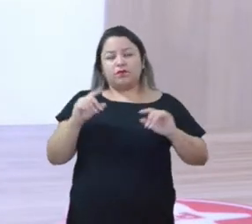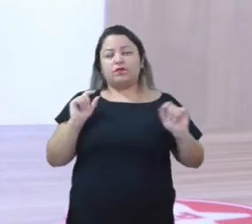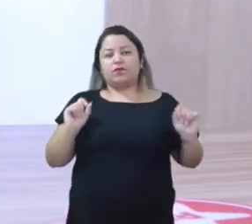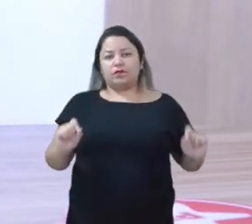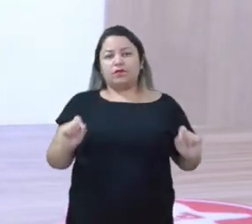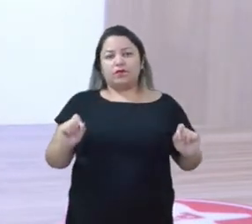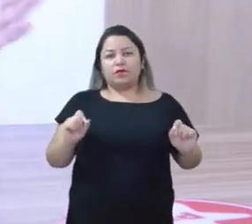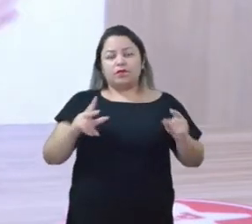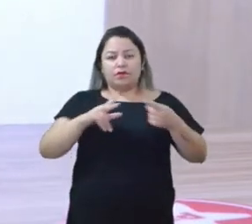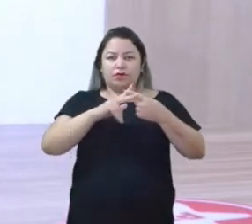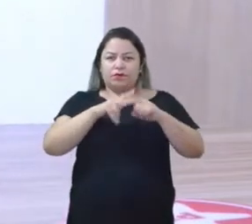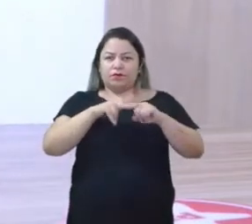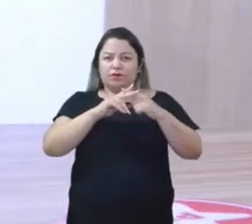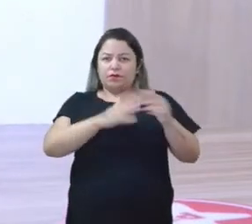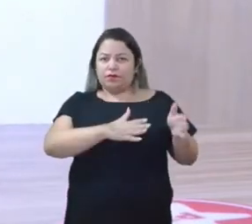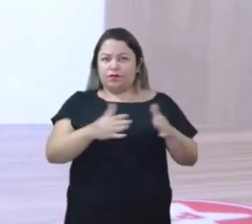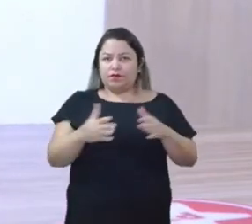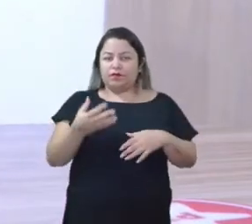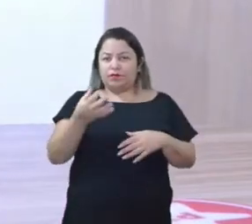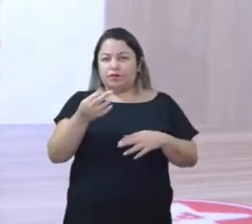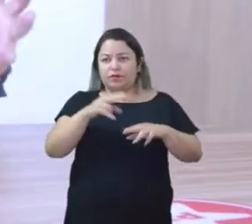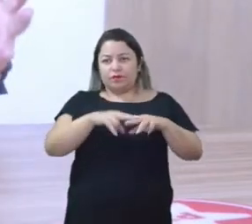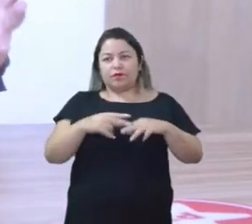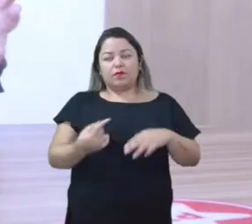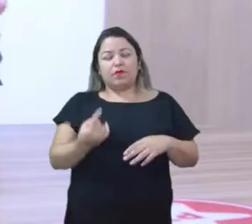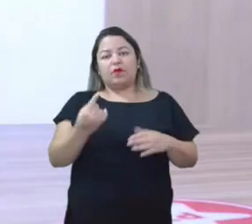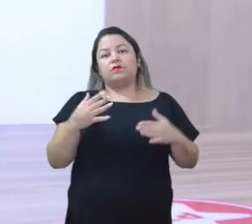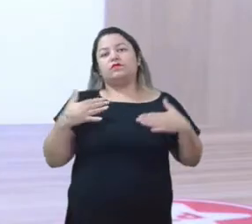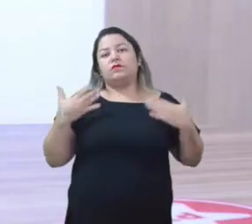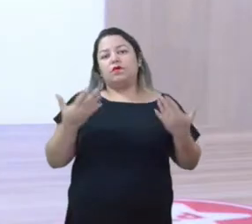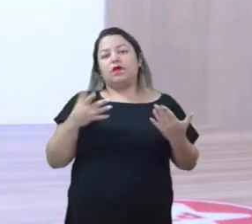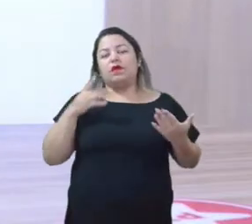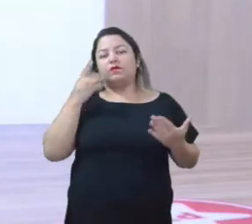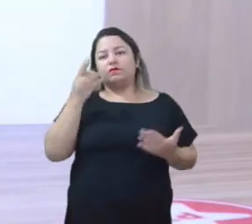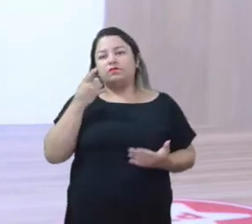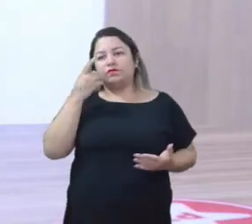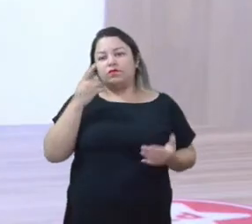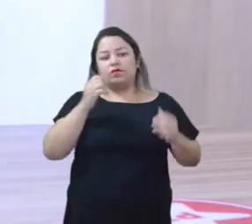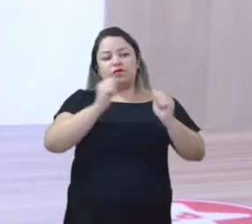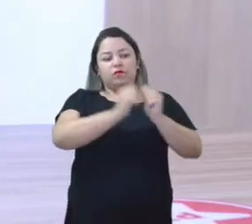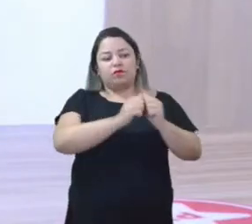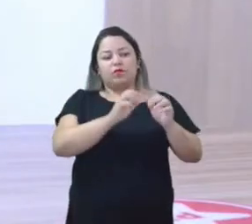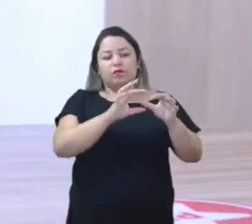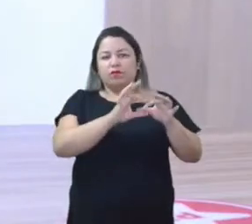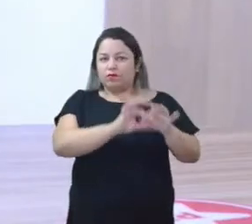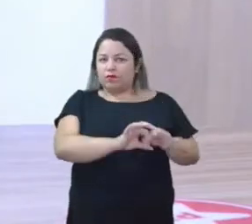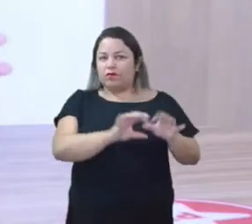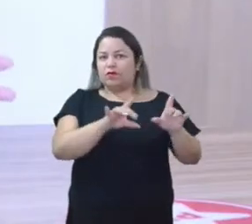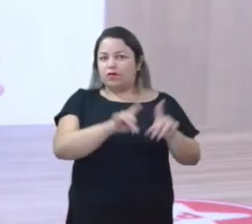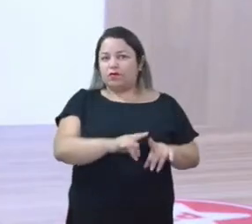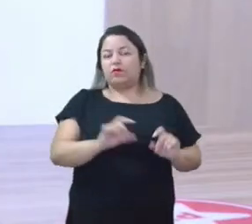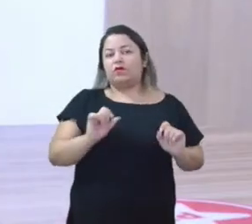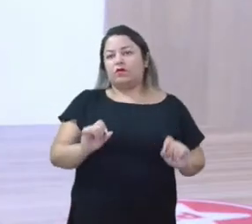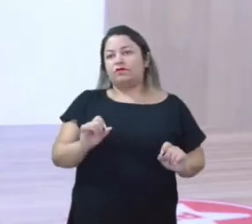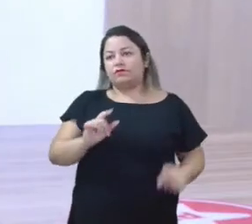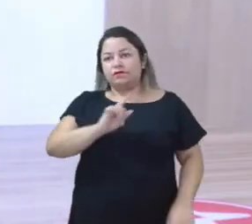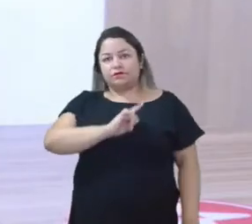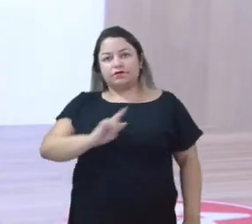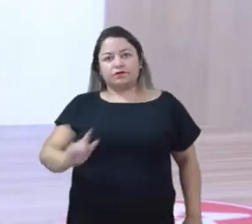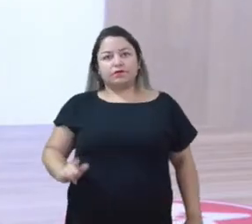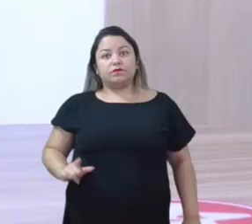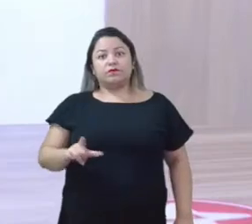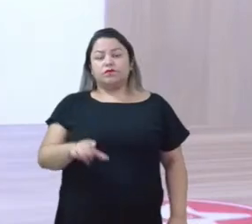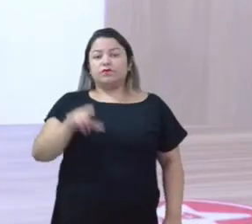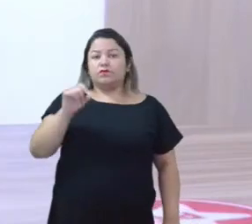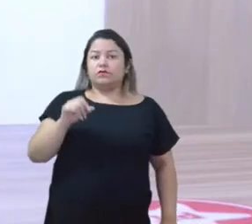a alteração da escala 6x1. Então, a deputada, junto também com o vereador eleito no Rio,